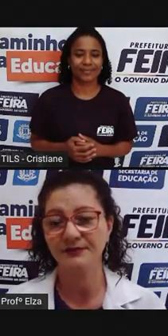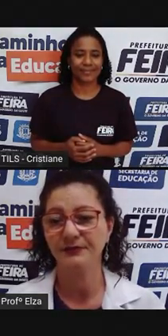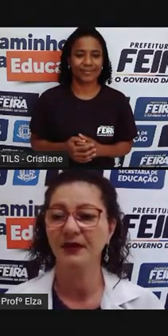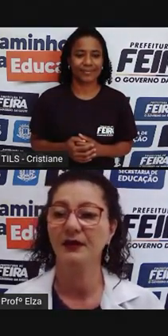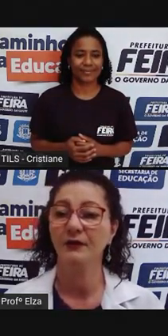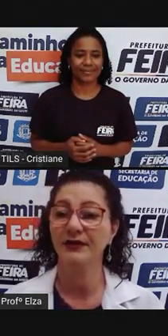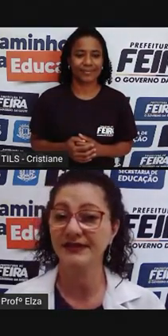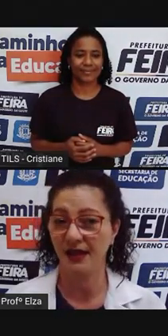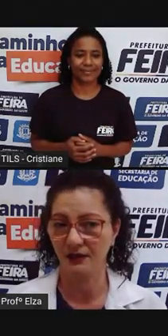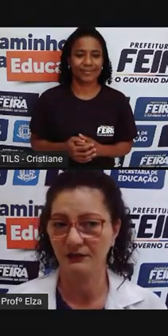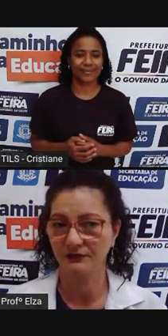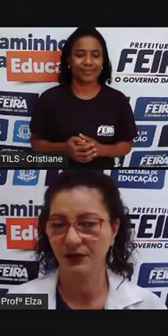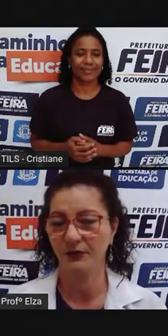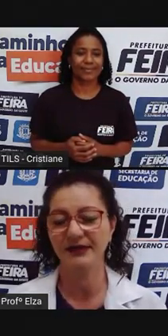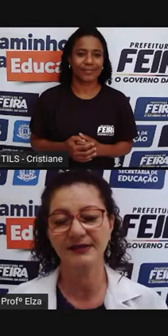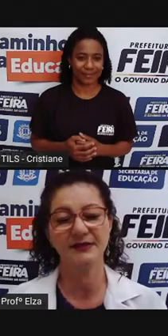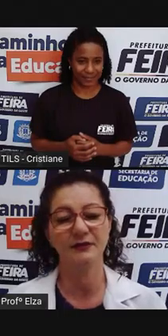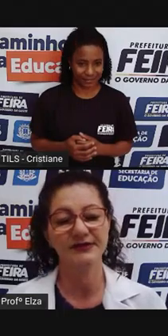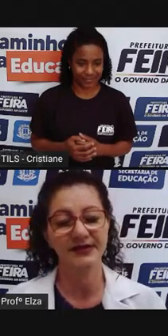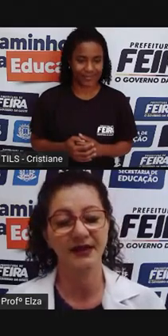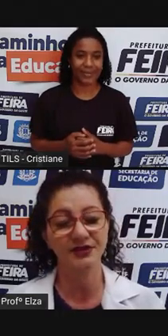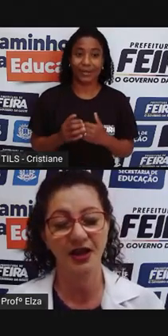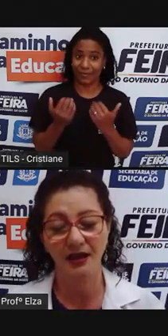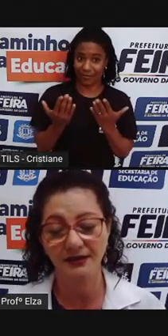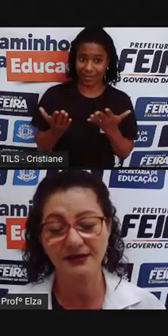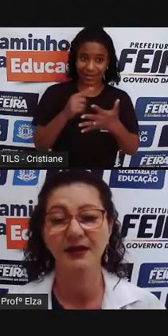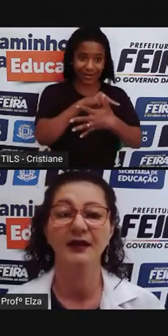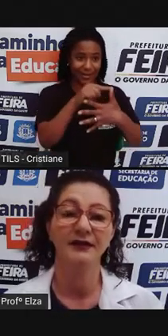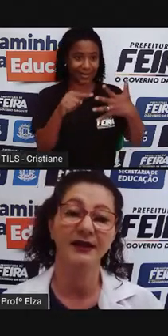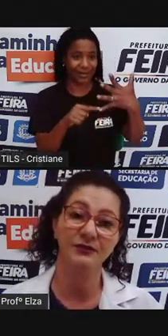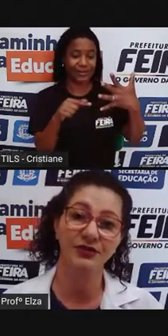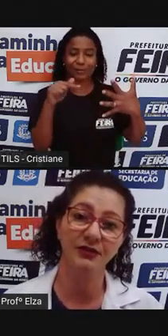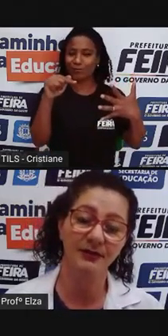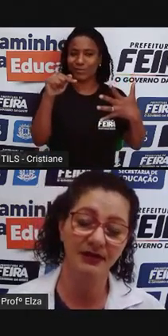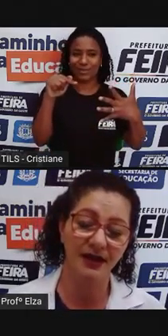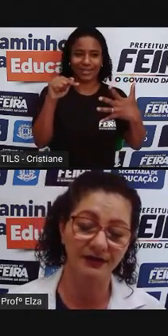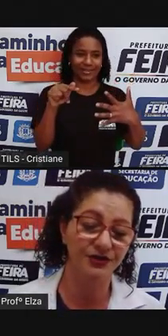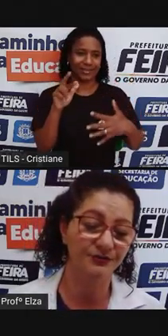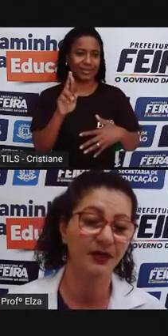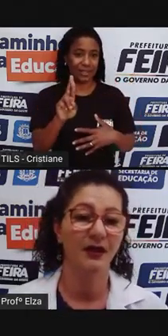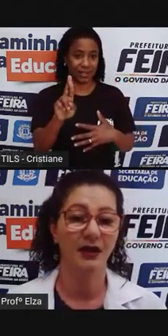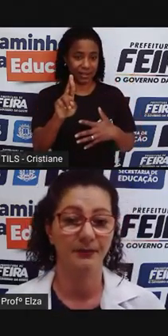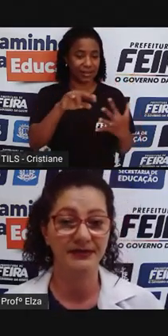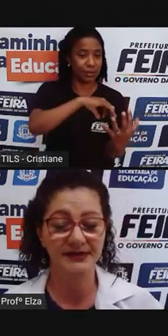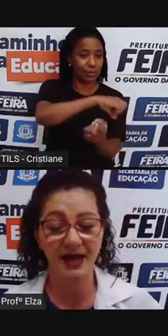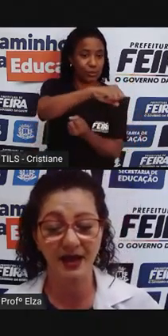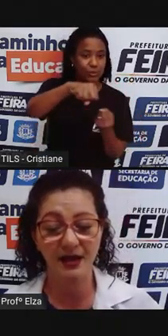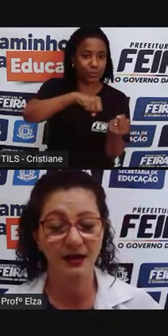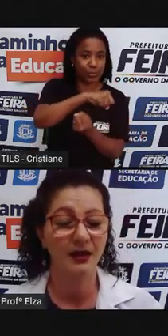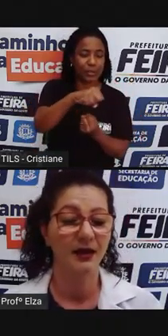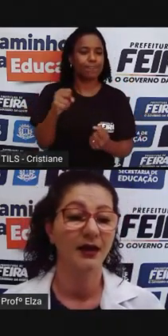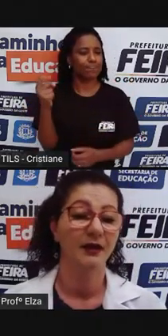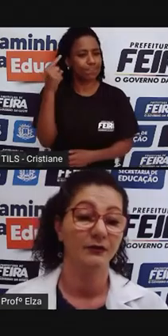reuse, recycle. Então, esses são os sete R's da sustentabilidade.